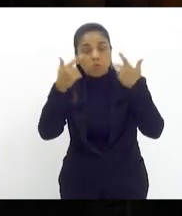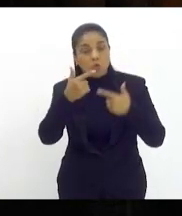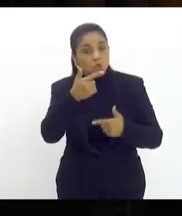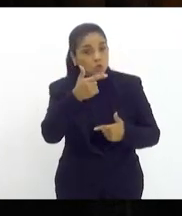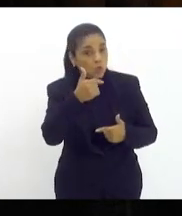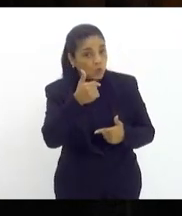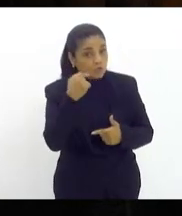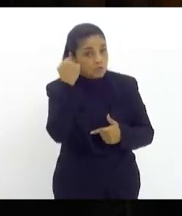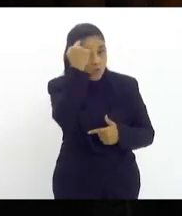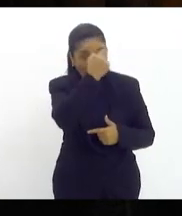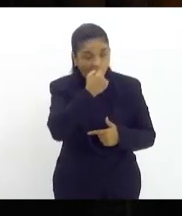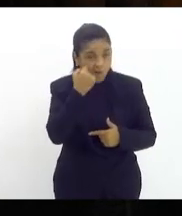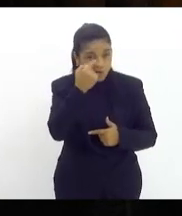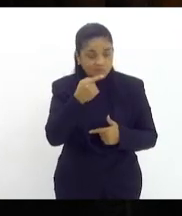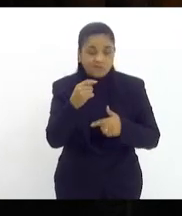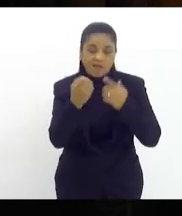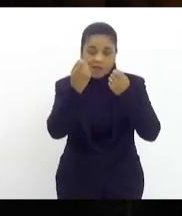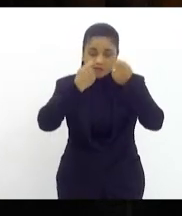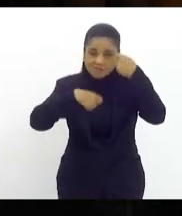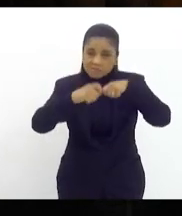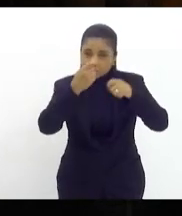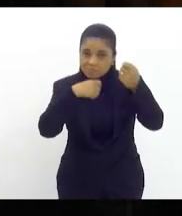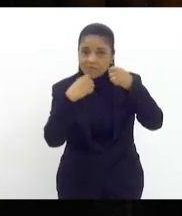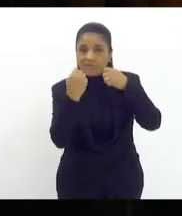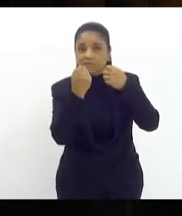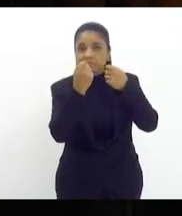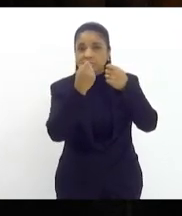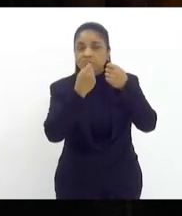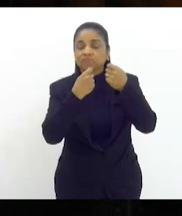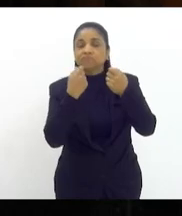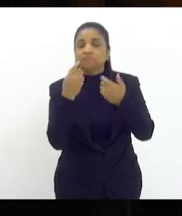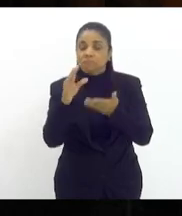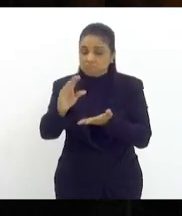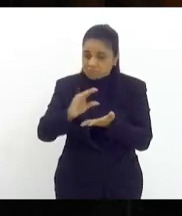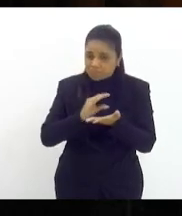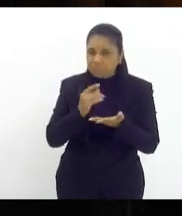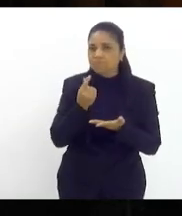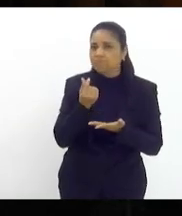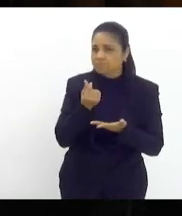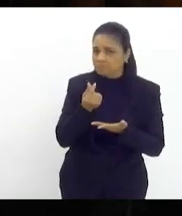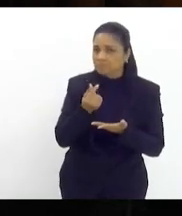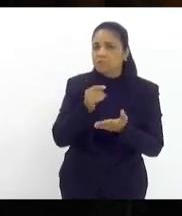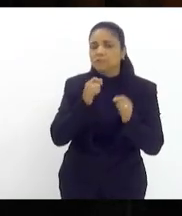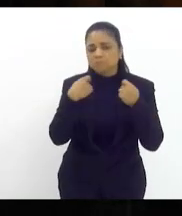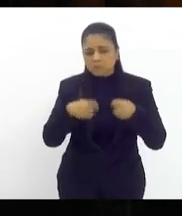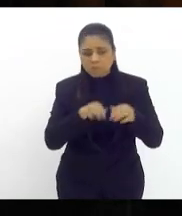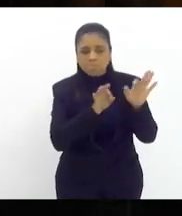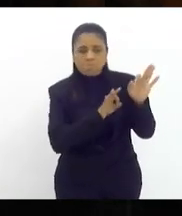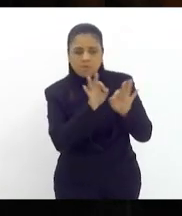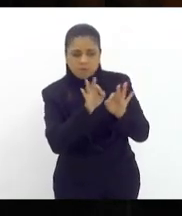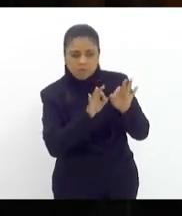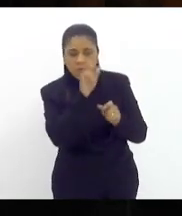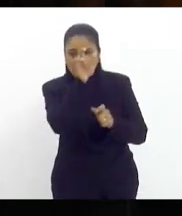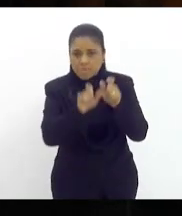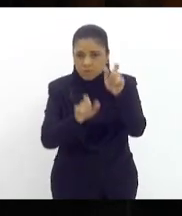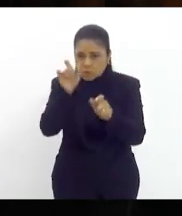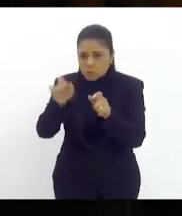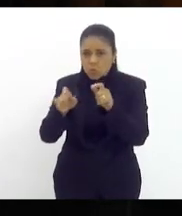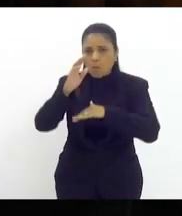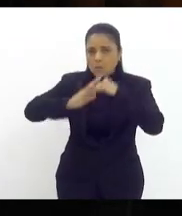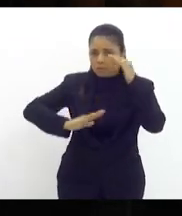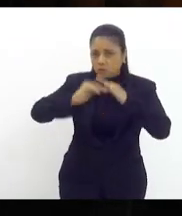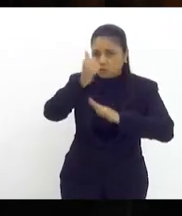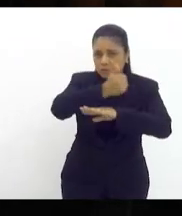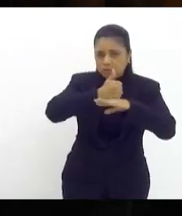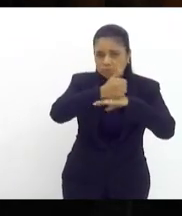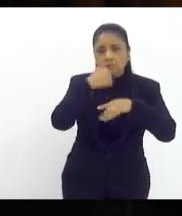essas empresas recebem muito dinheiro elas precisam ter um planejamento e o número de trabalhadores e equipamentos necessários para fazer o